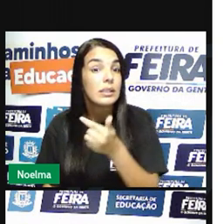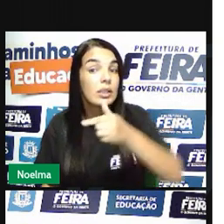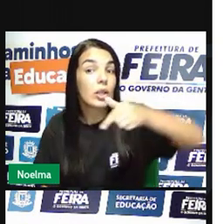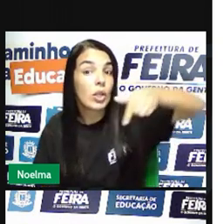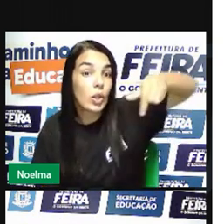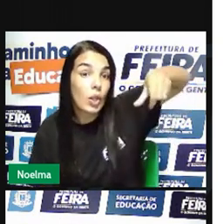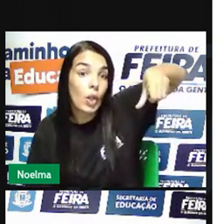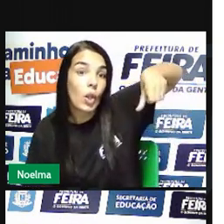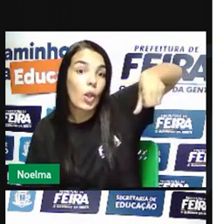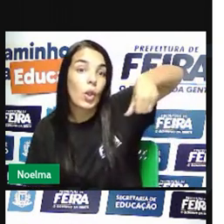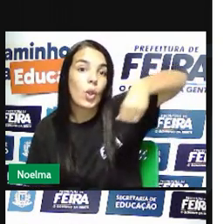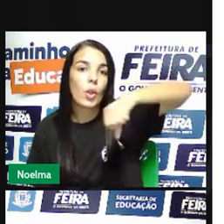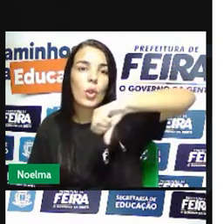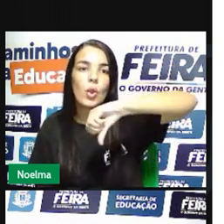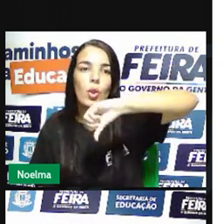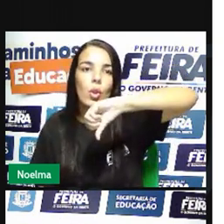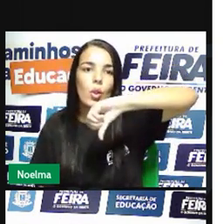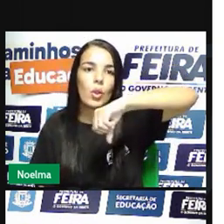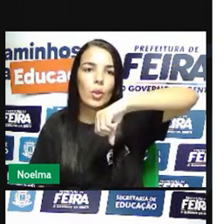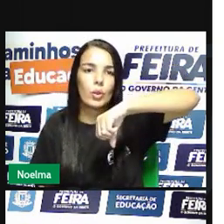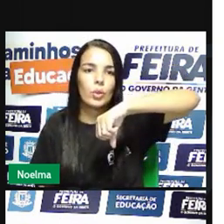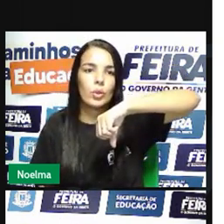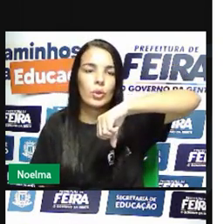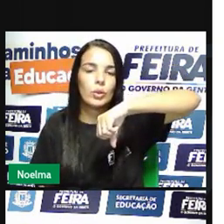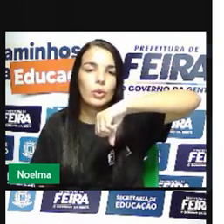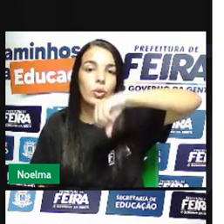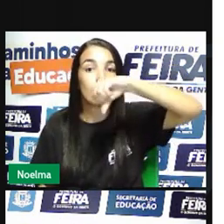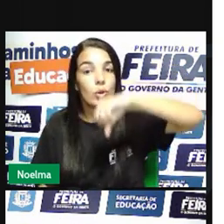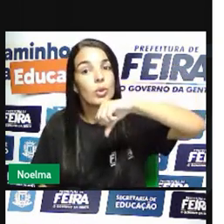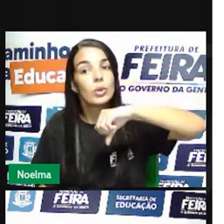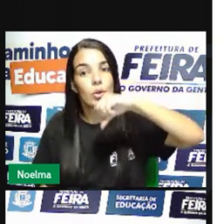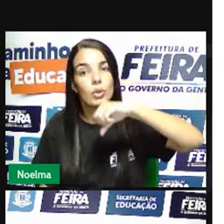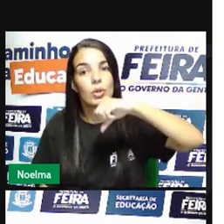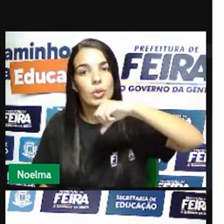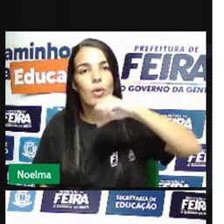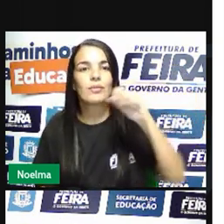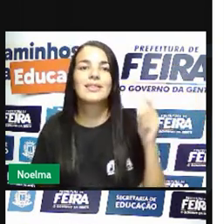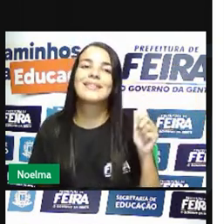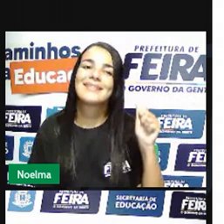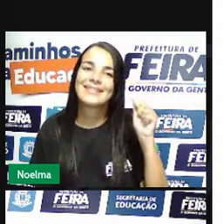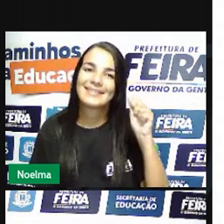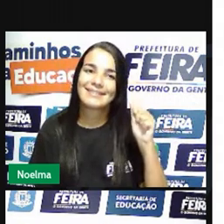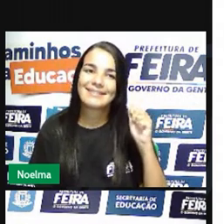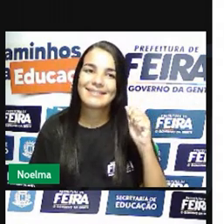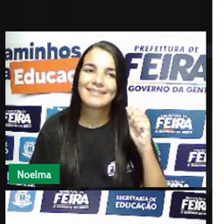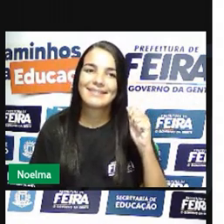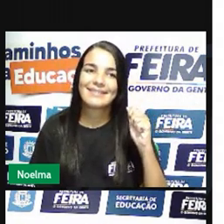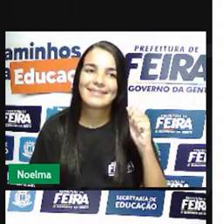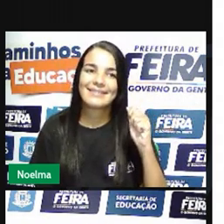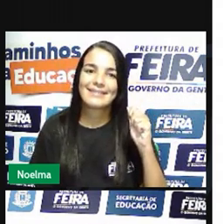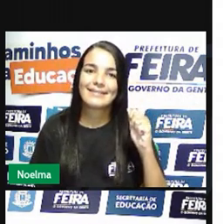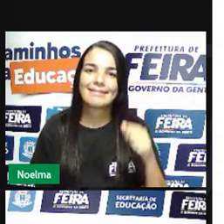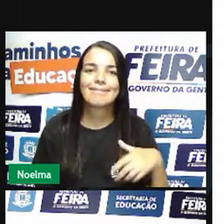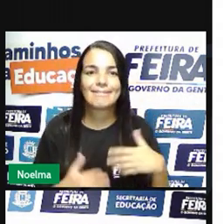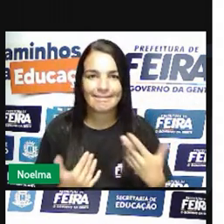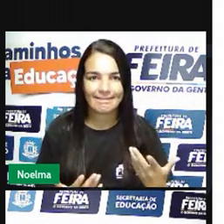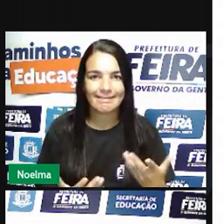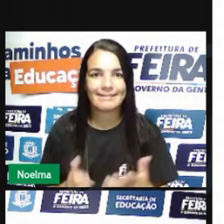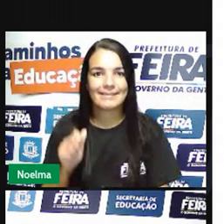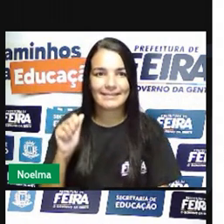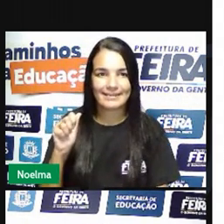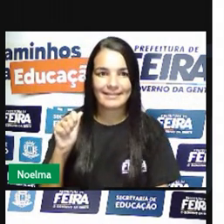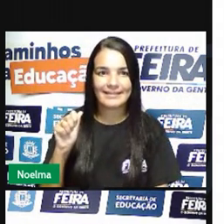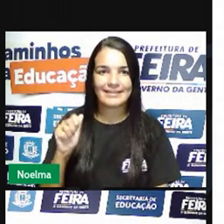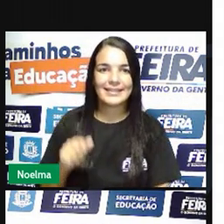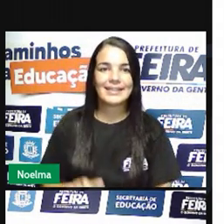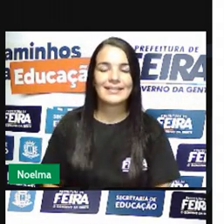123456789 9200av qual alternativa a letra a isso